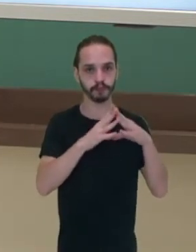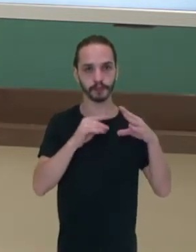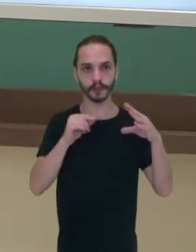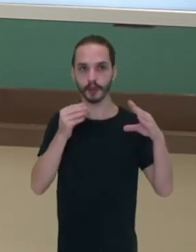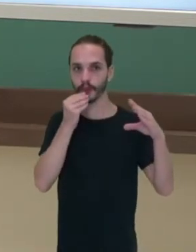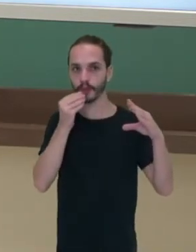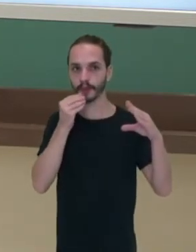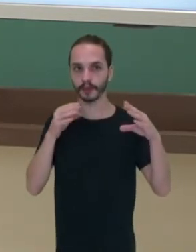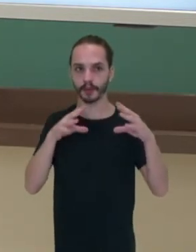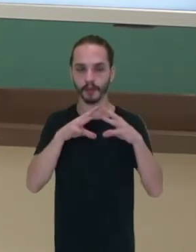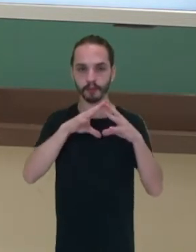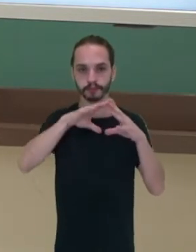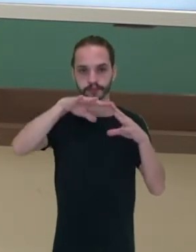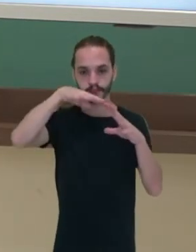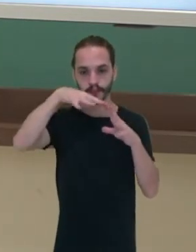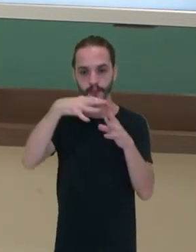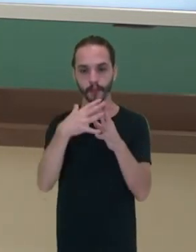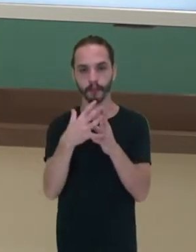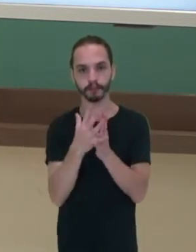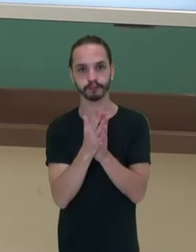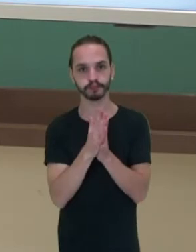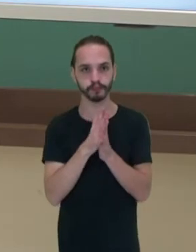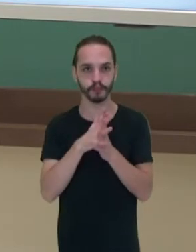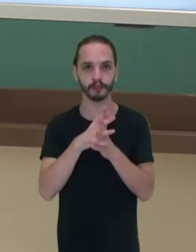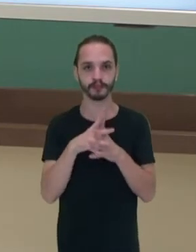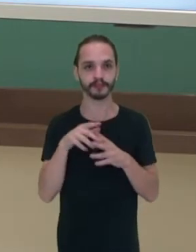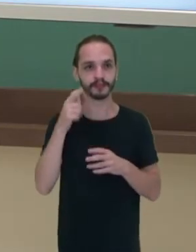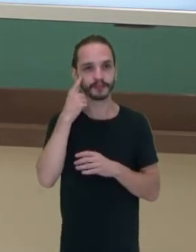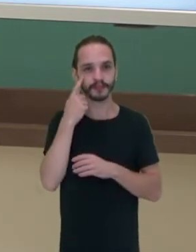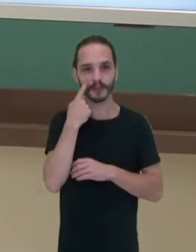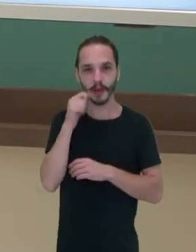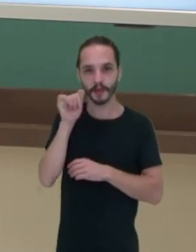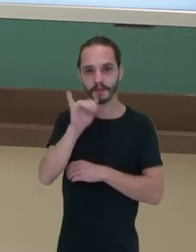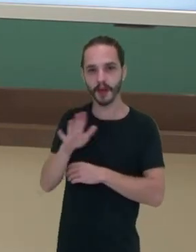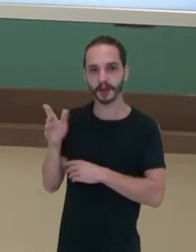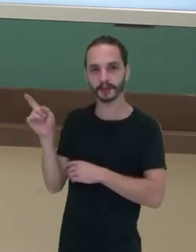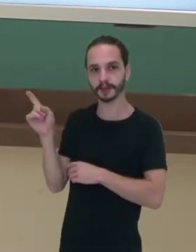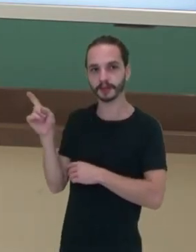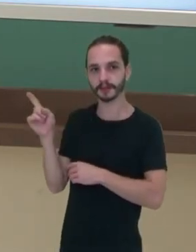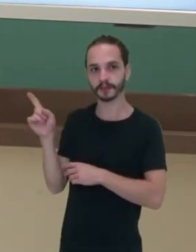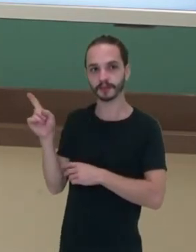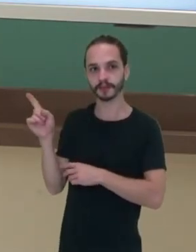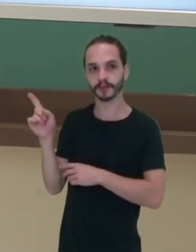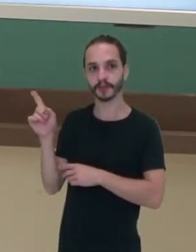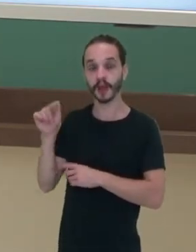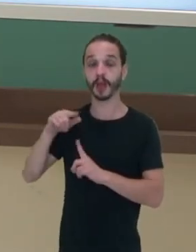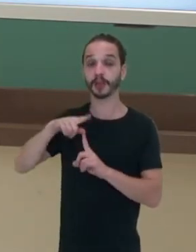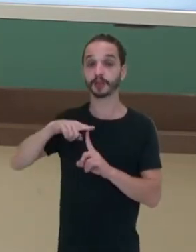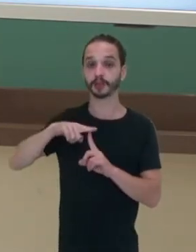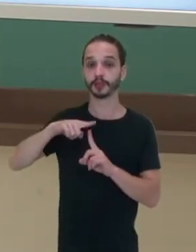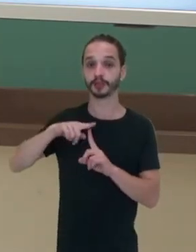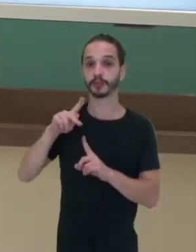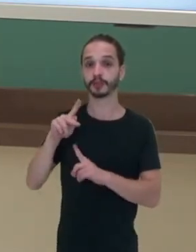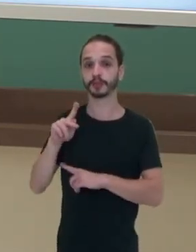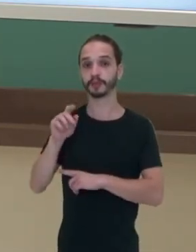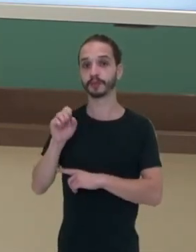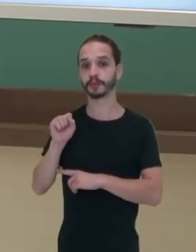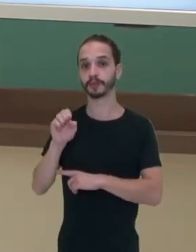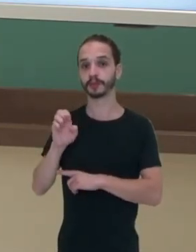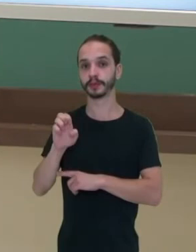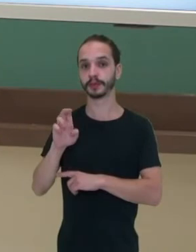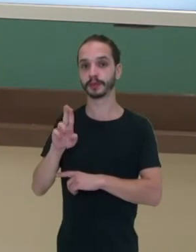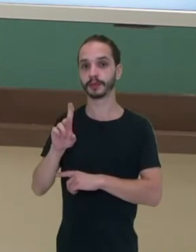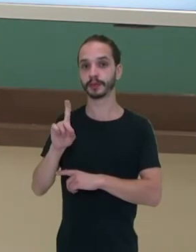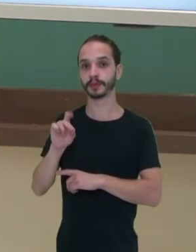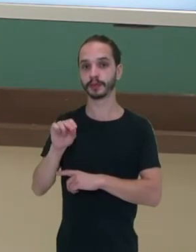sendo englobado. Aqui a gente está falando de um pseudópode, tá? Falando ali da locomoção, que é muito importante na